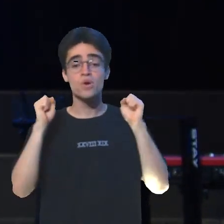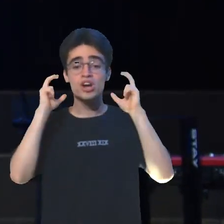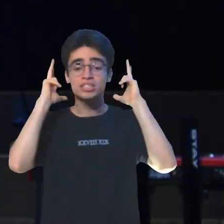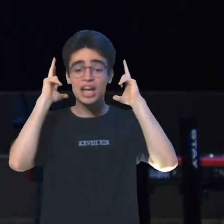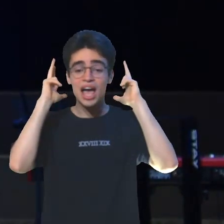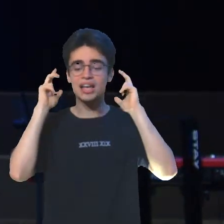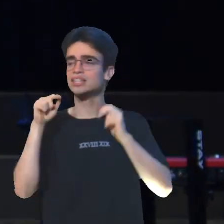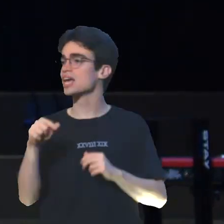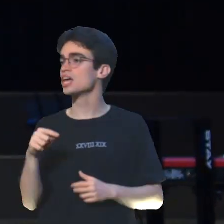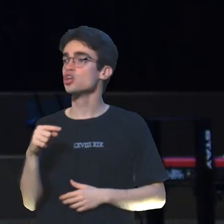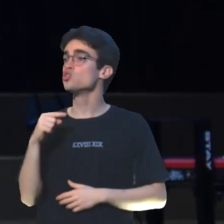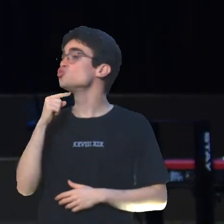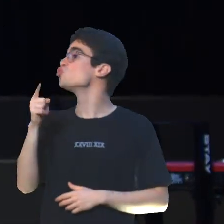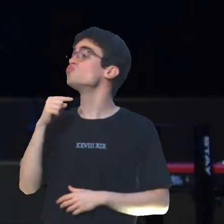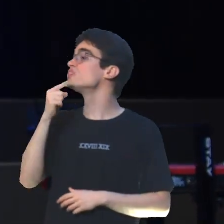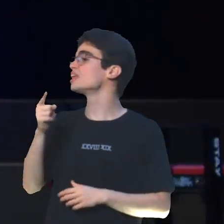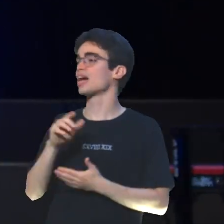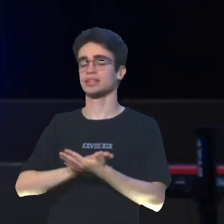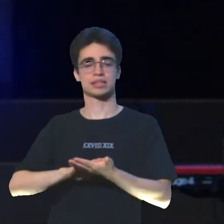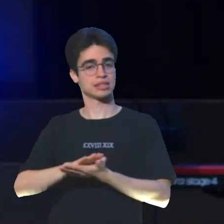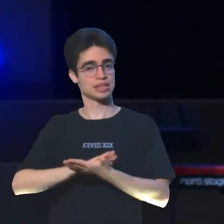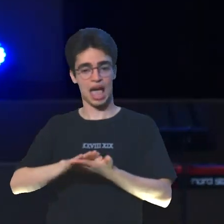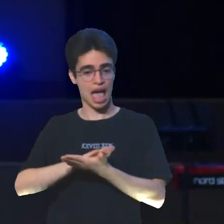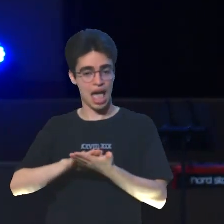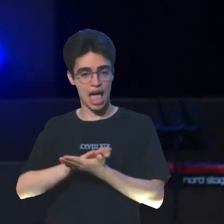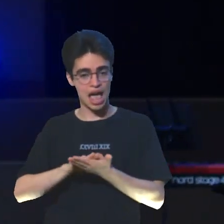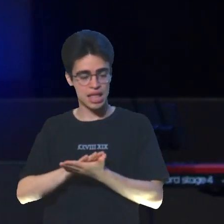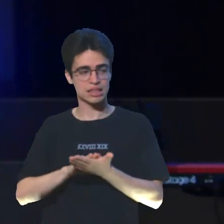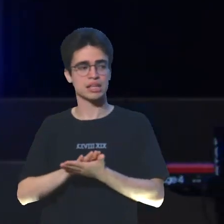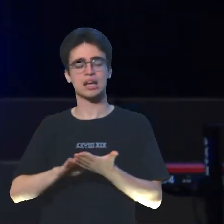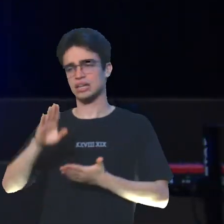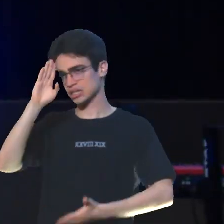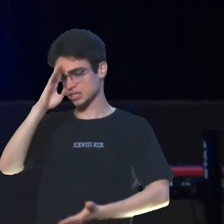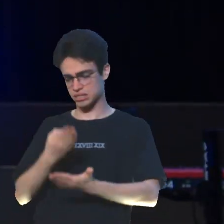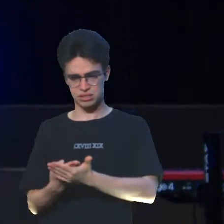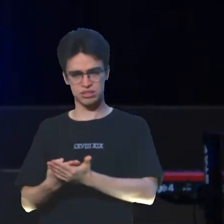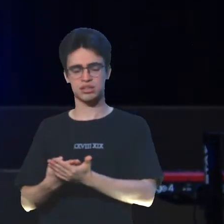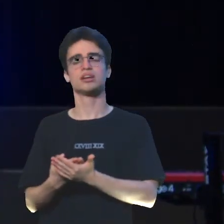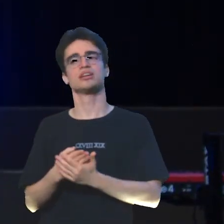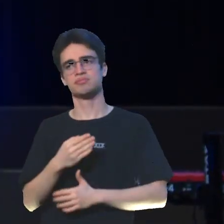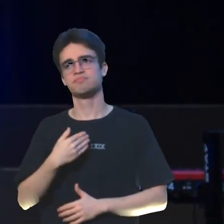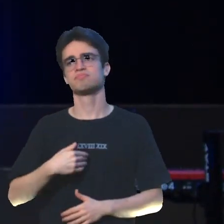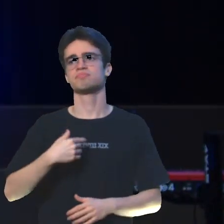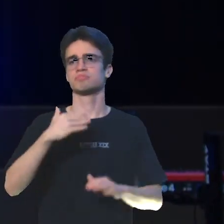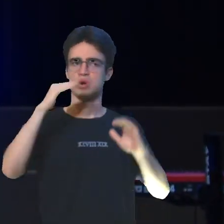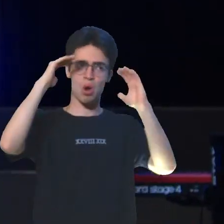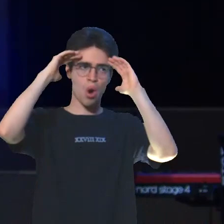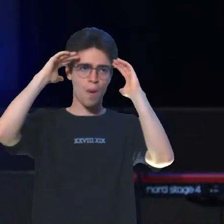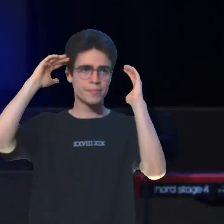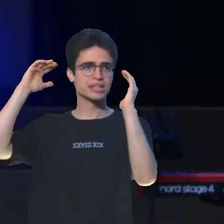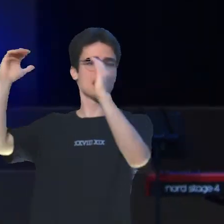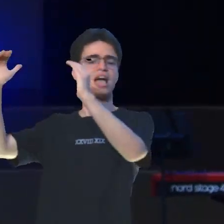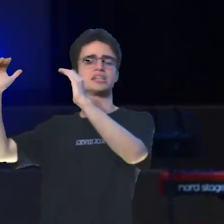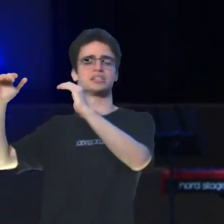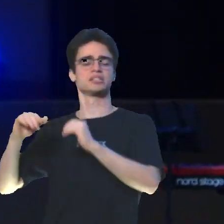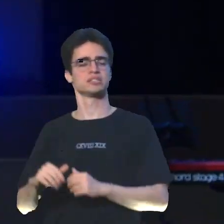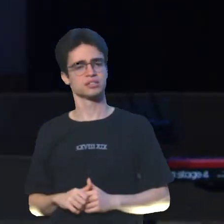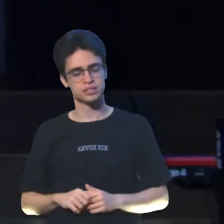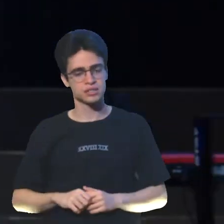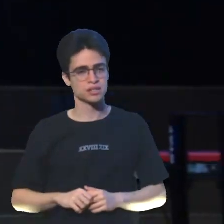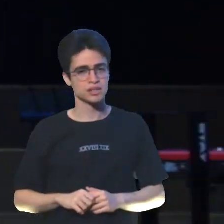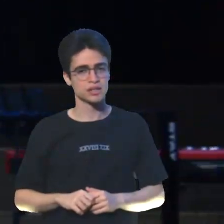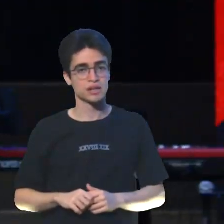sem duvidar do que o Senhor podia fazer através da vida dele, faz isso e o mar se abre. E eu